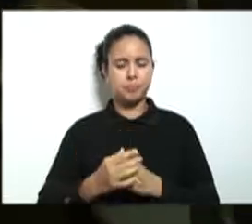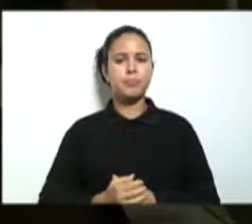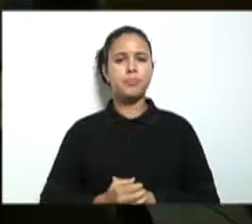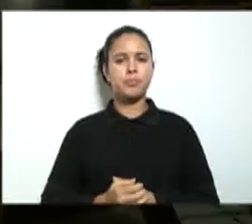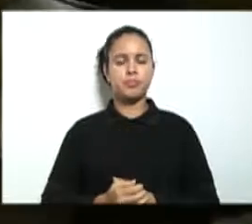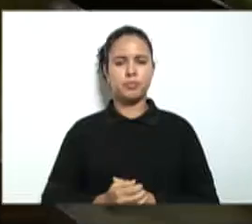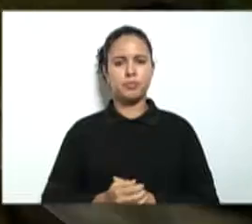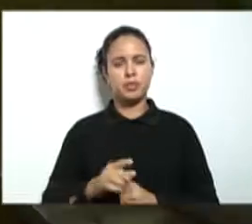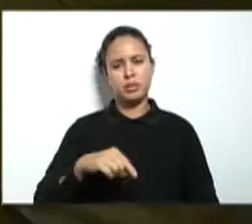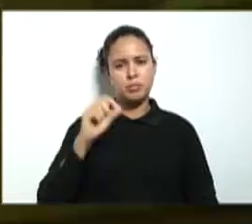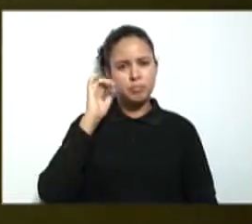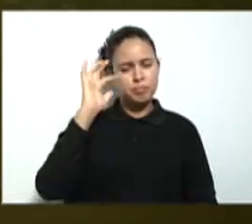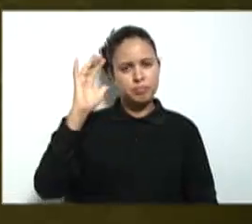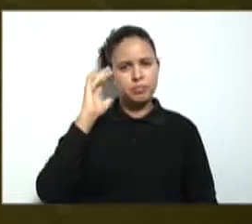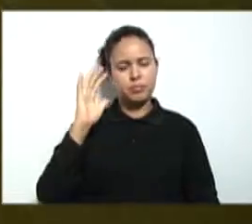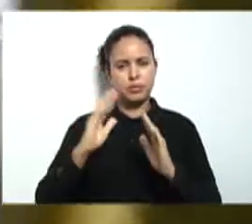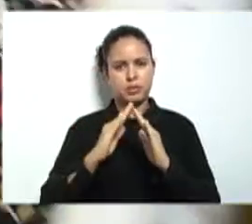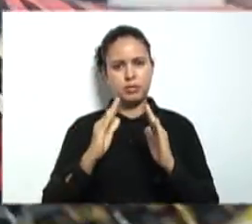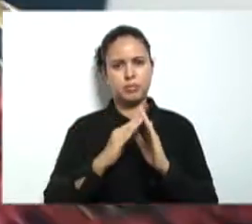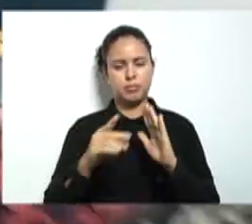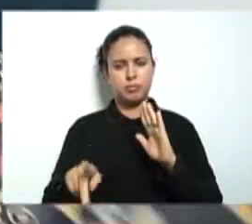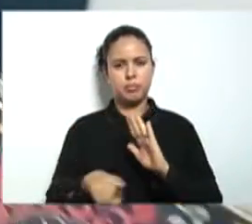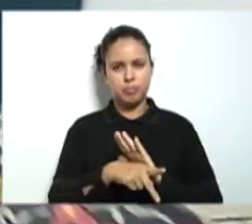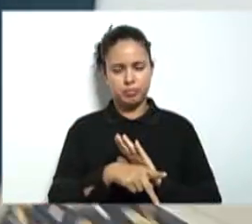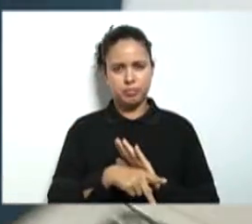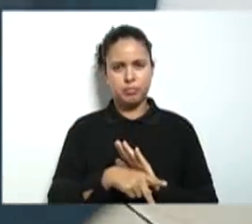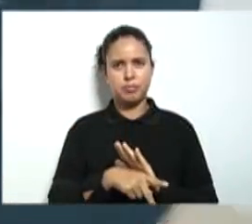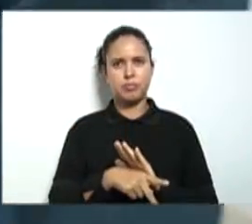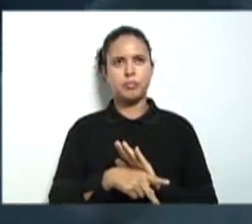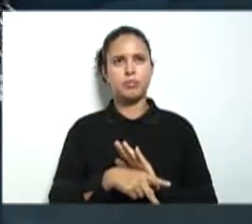O sonho da casa própria.